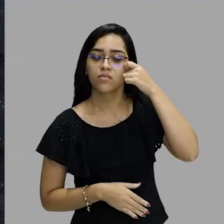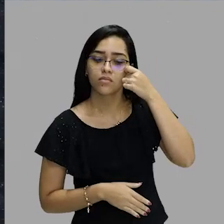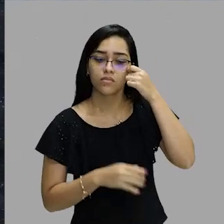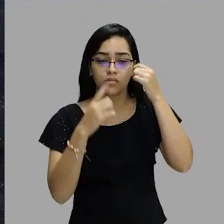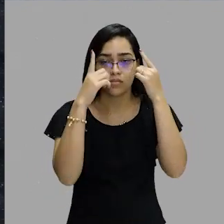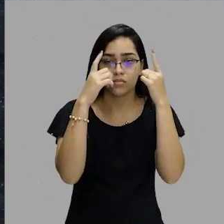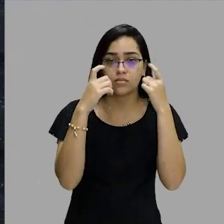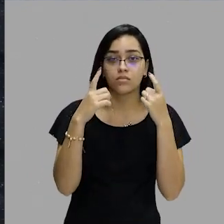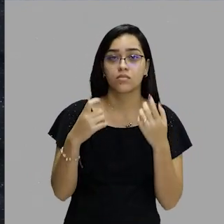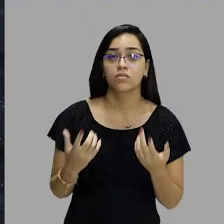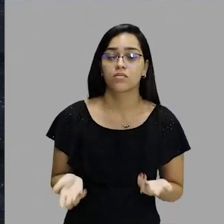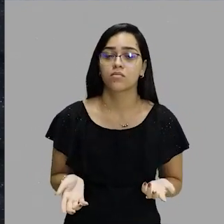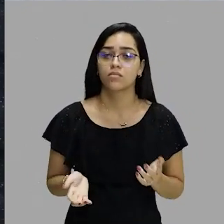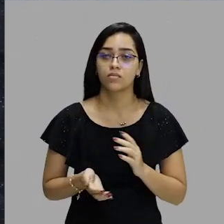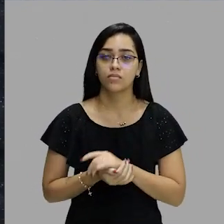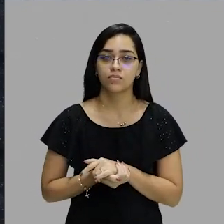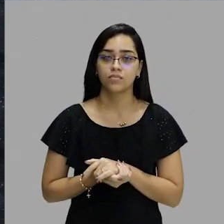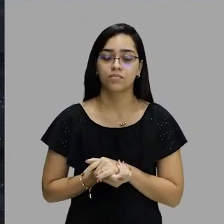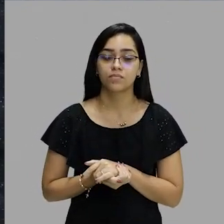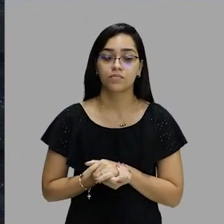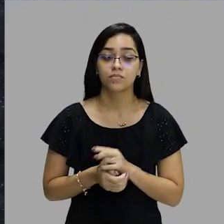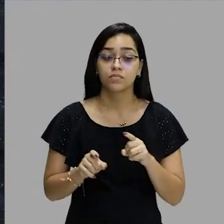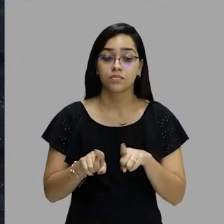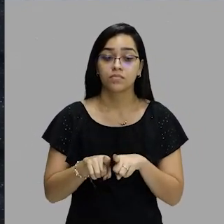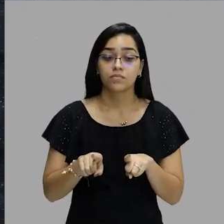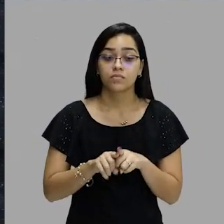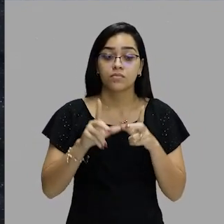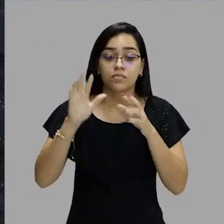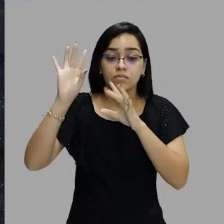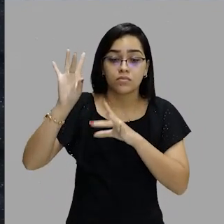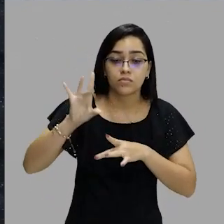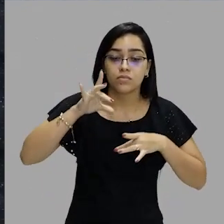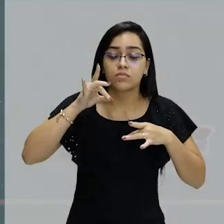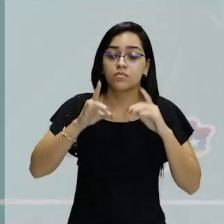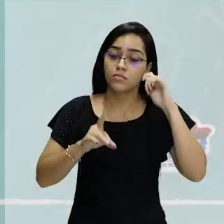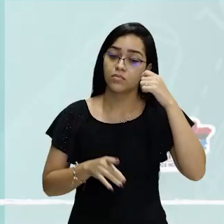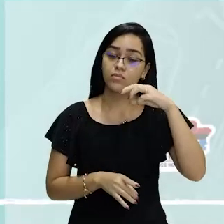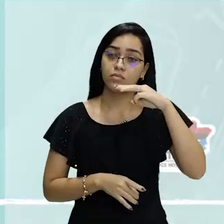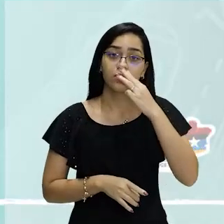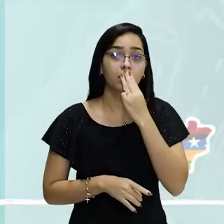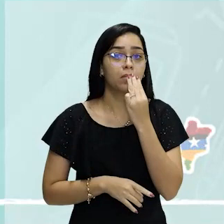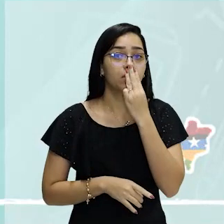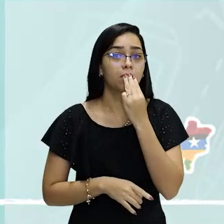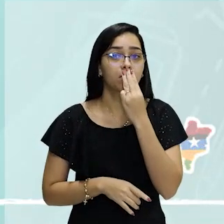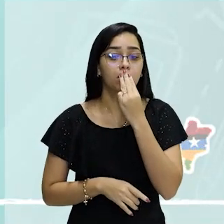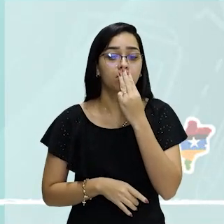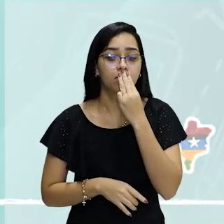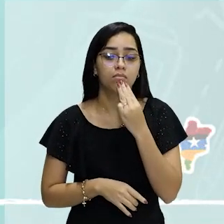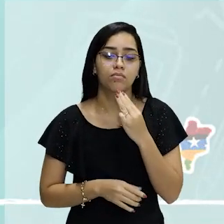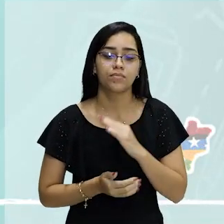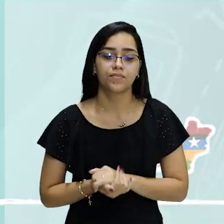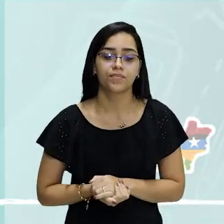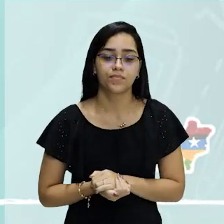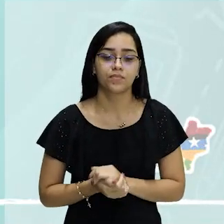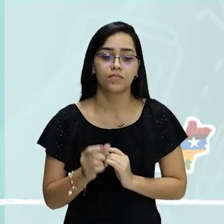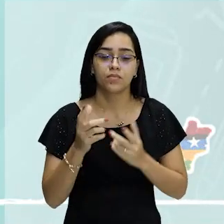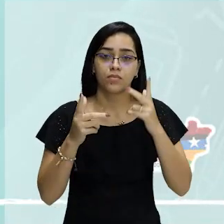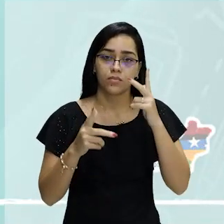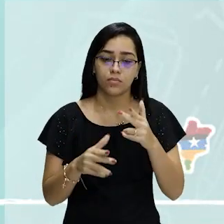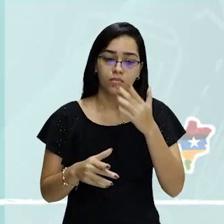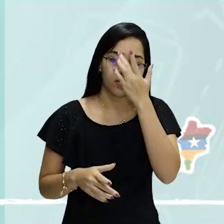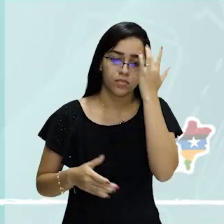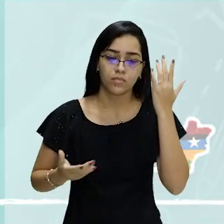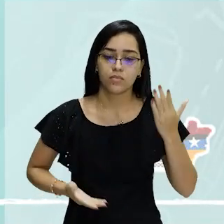negro vitimizado. É o caso das personagens negras de Monteiro Lobato, por exemplo, retratadas